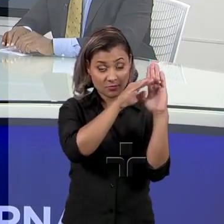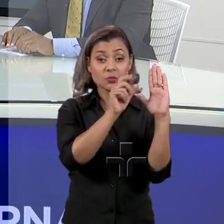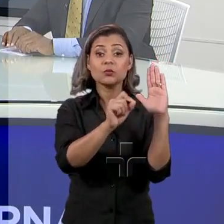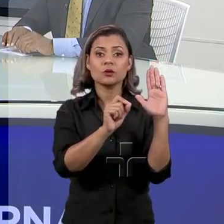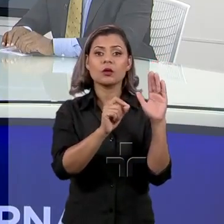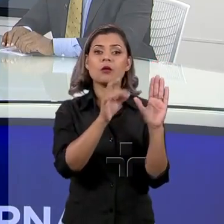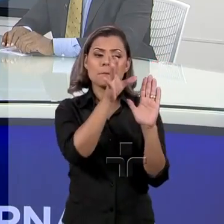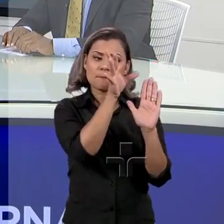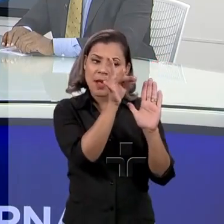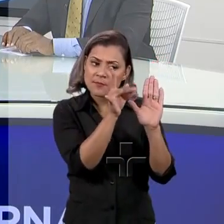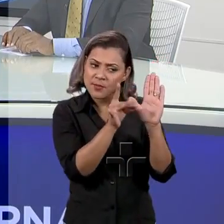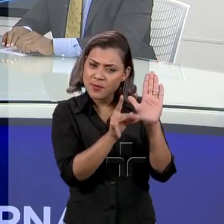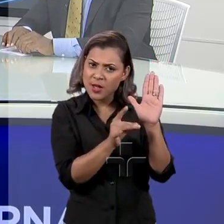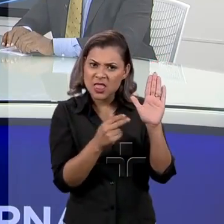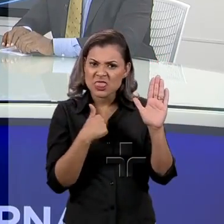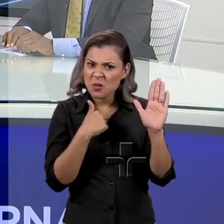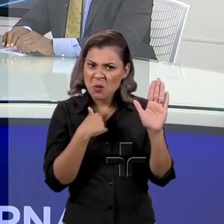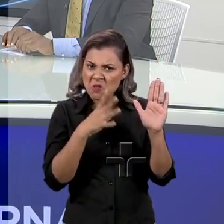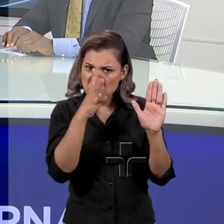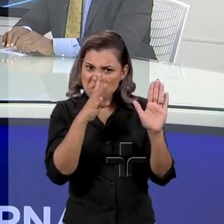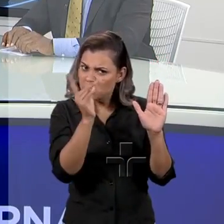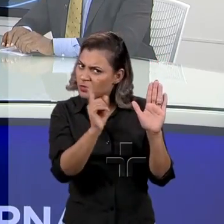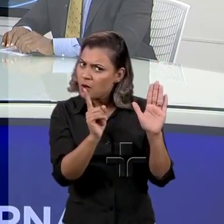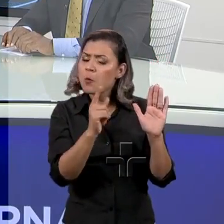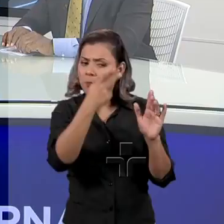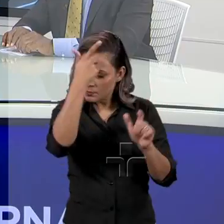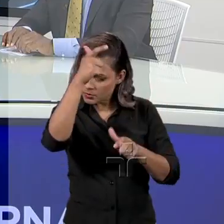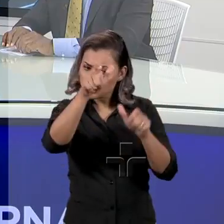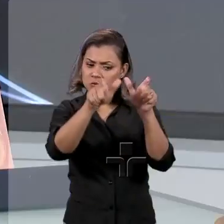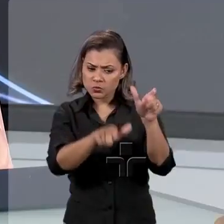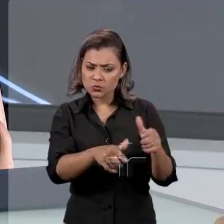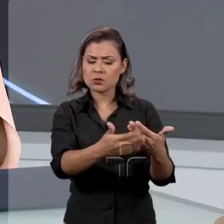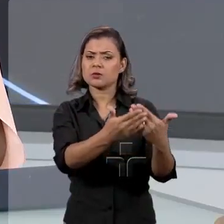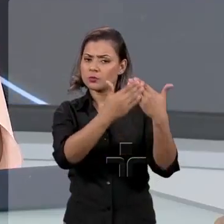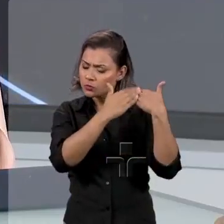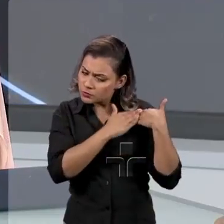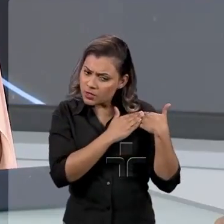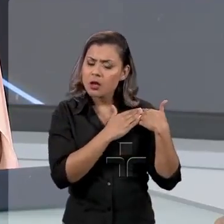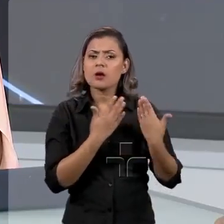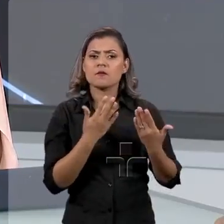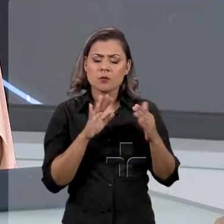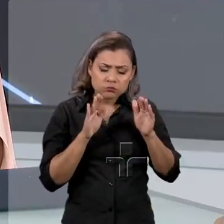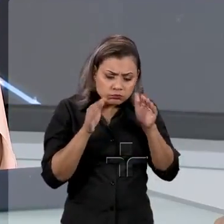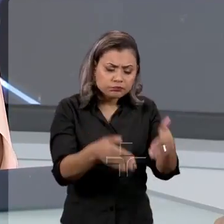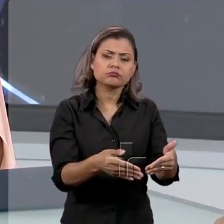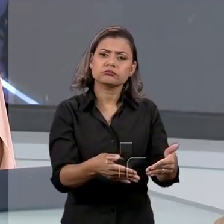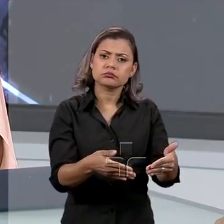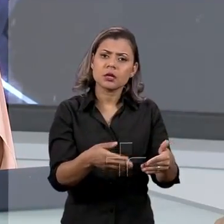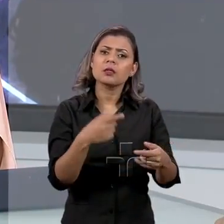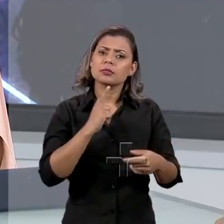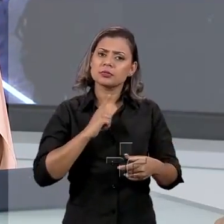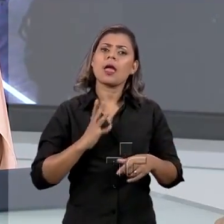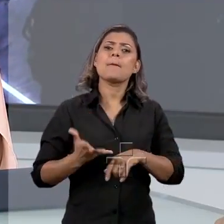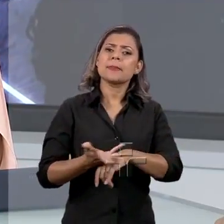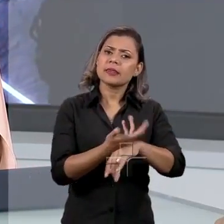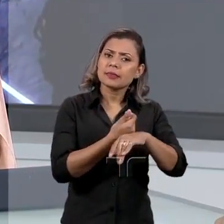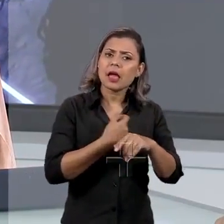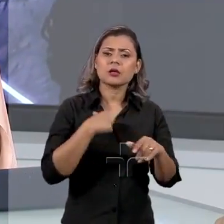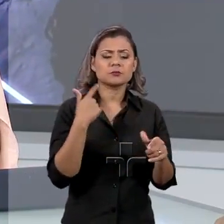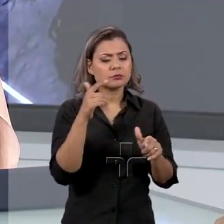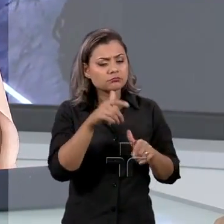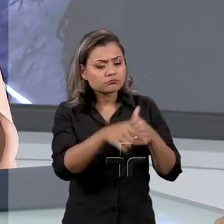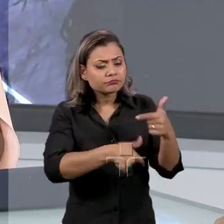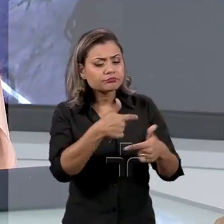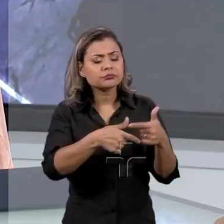maneira improvisada, né? Precisa de uma pessoa realmente, além de muito dedicada, que tenha as habilidades para se resolver